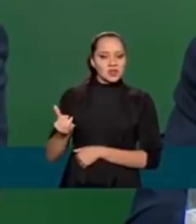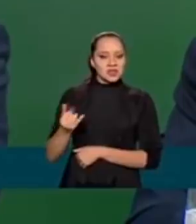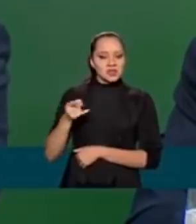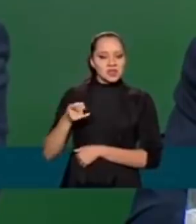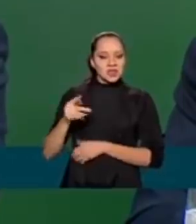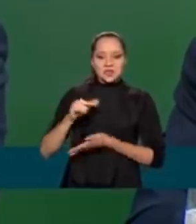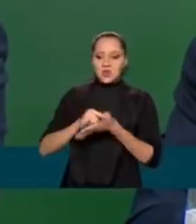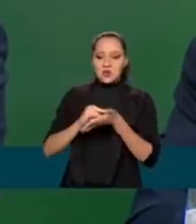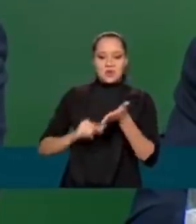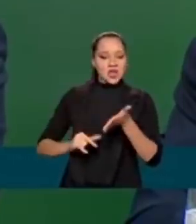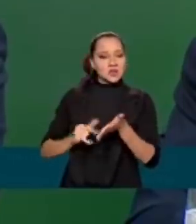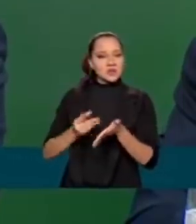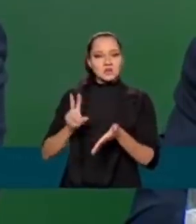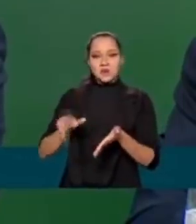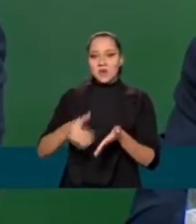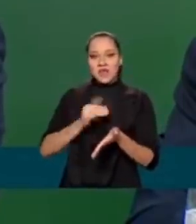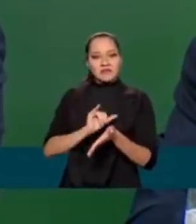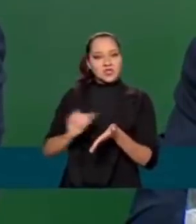documento.